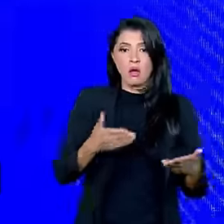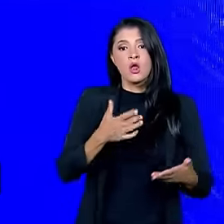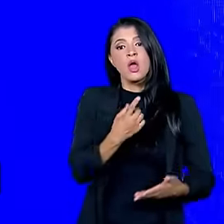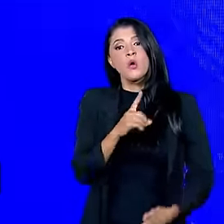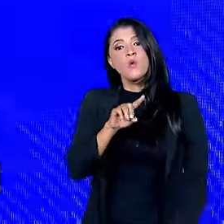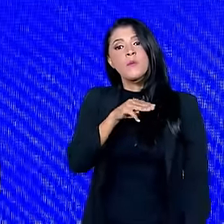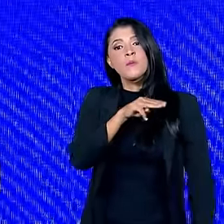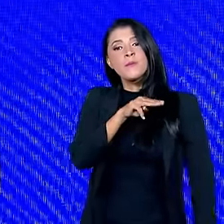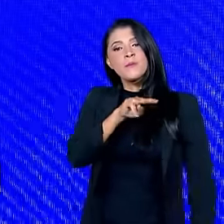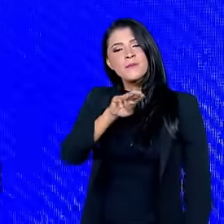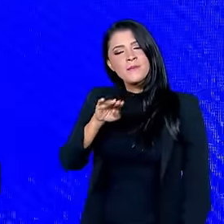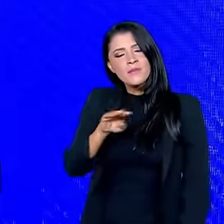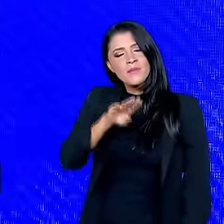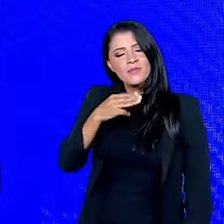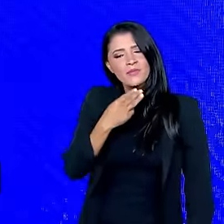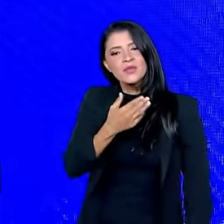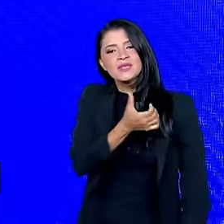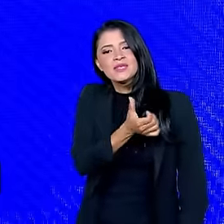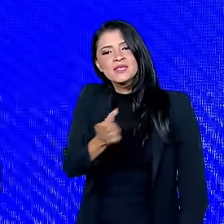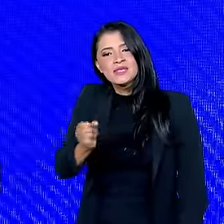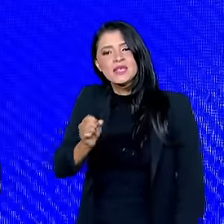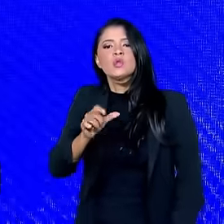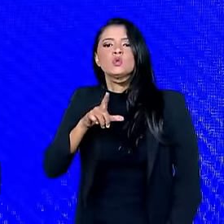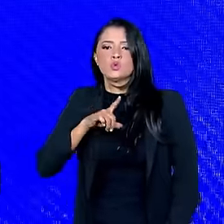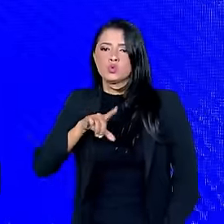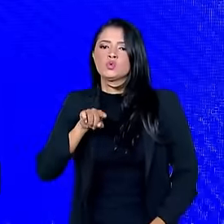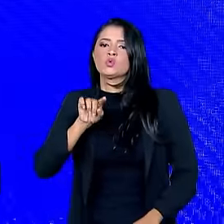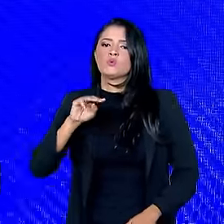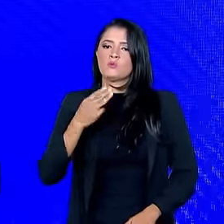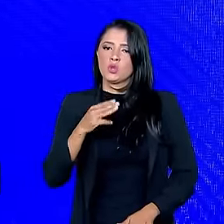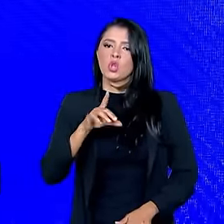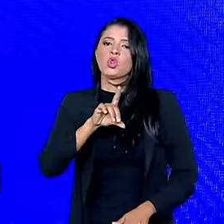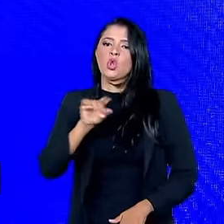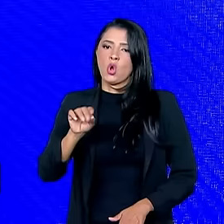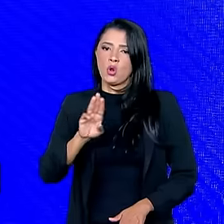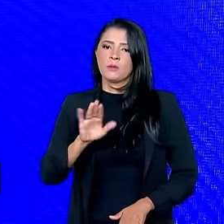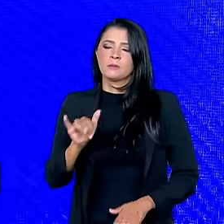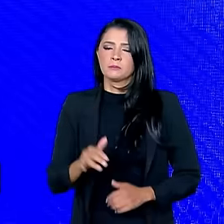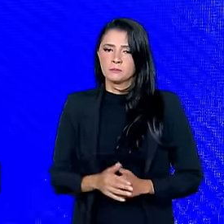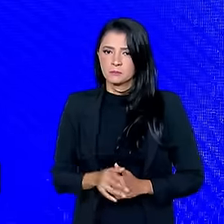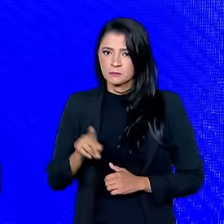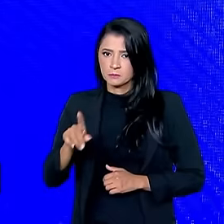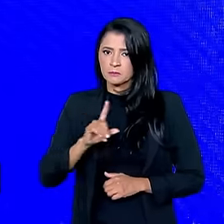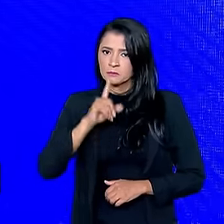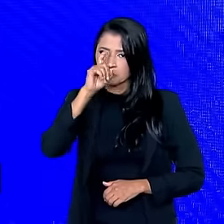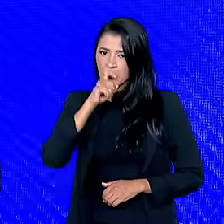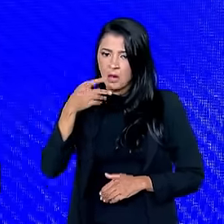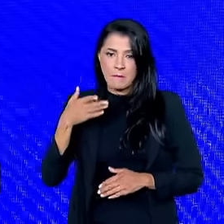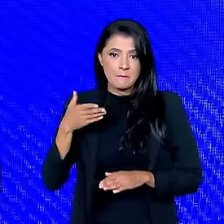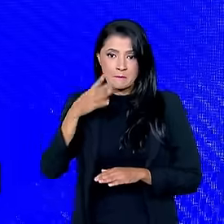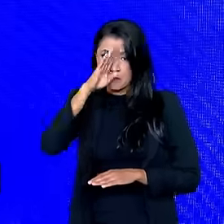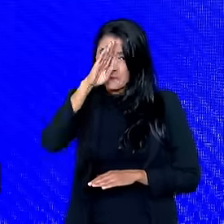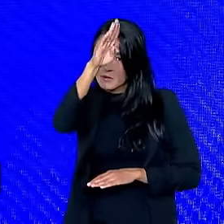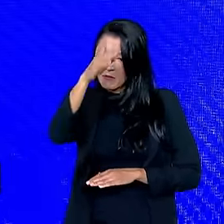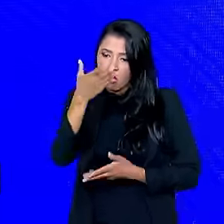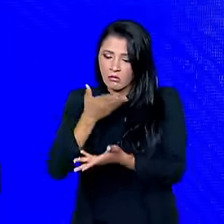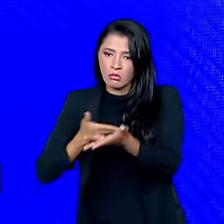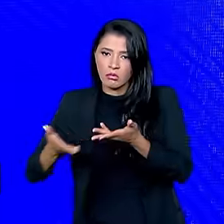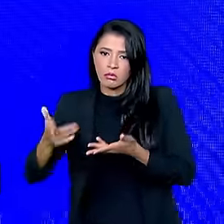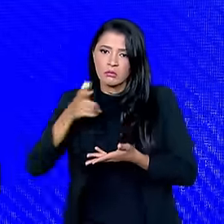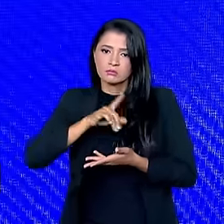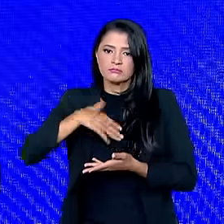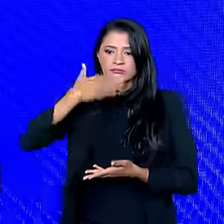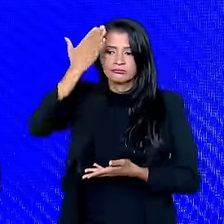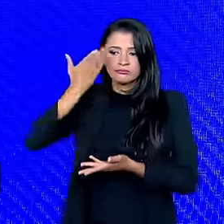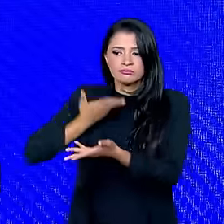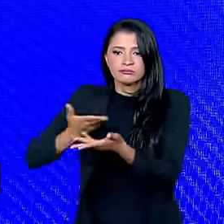600 milhões de dólares. O Catar é atualmente uma das nossas principais portas de entrada para negócios com o Oriente Médio e